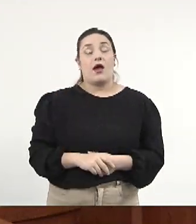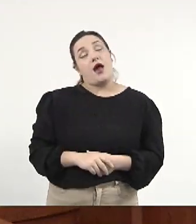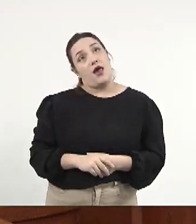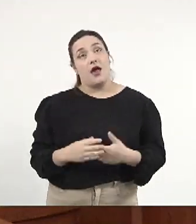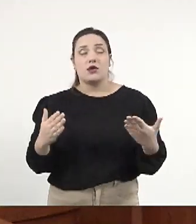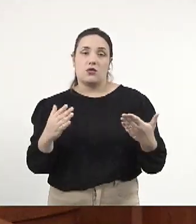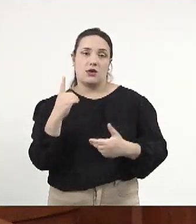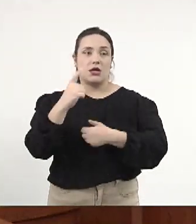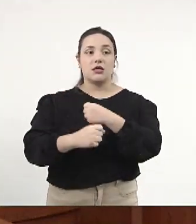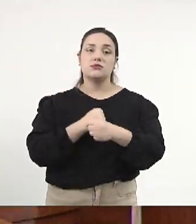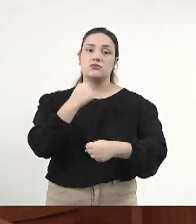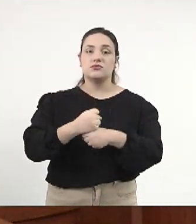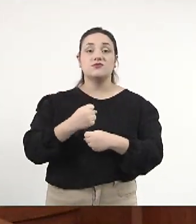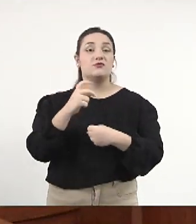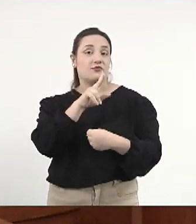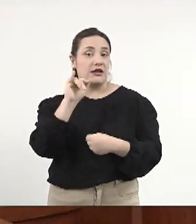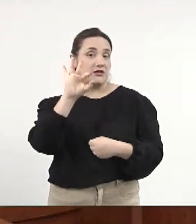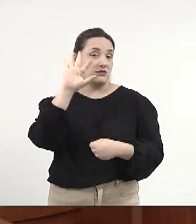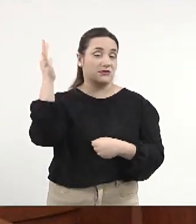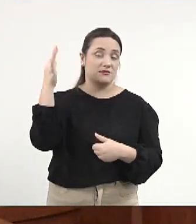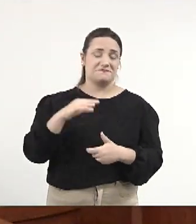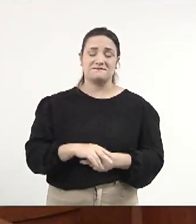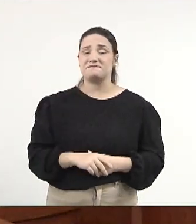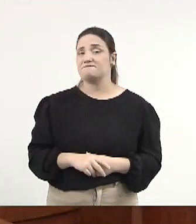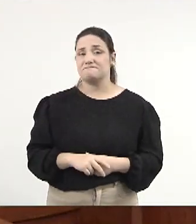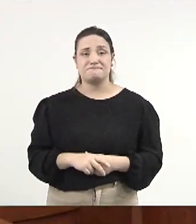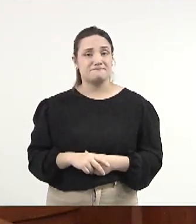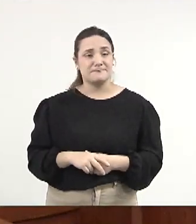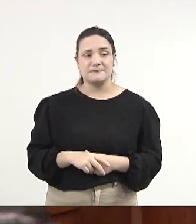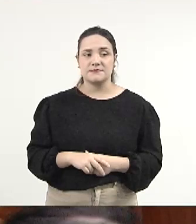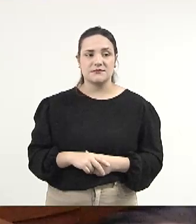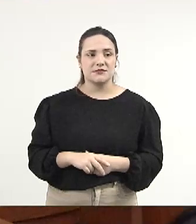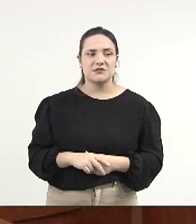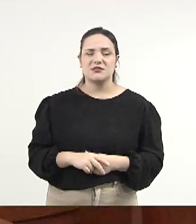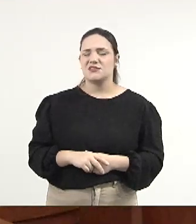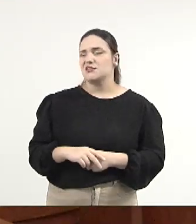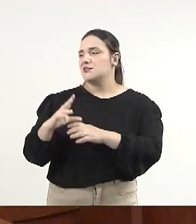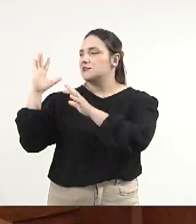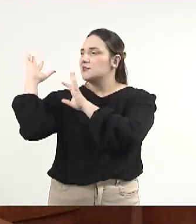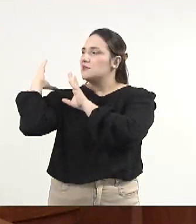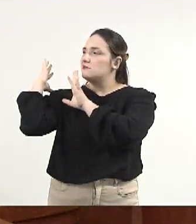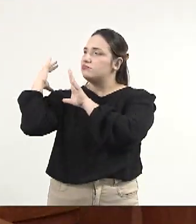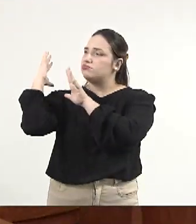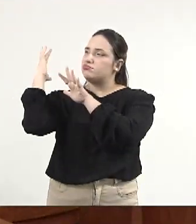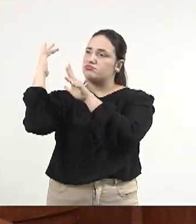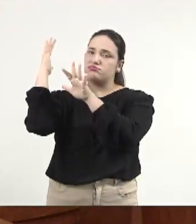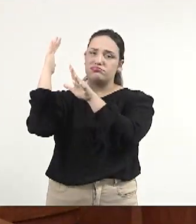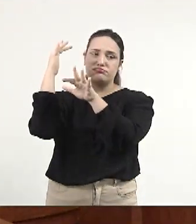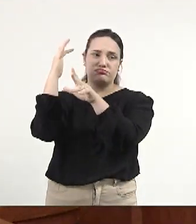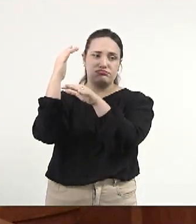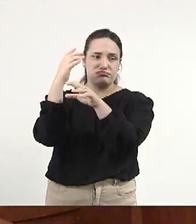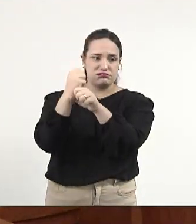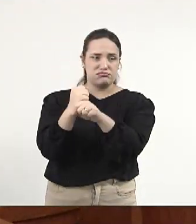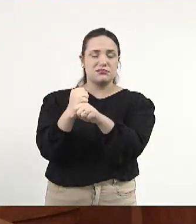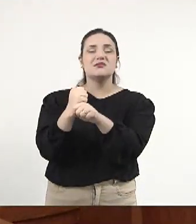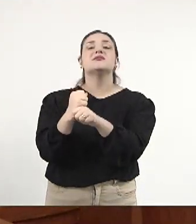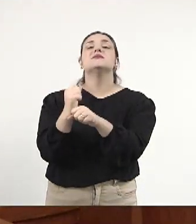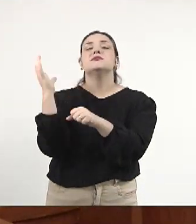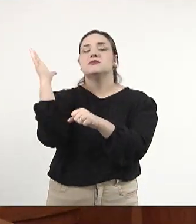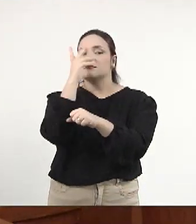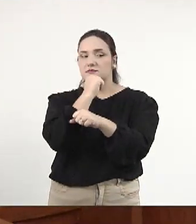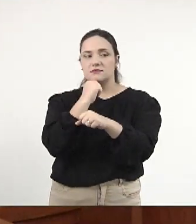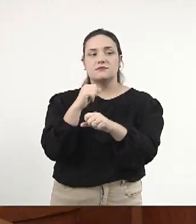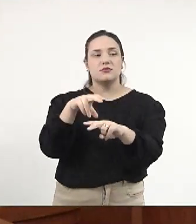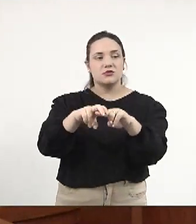no próximo ano, vai acontecer. Essa história, ela vem se arrastando já há bastante tempo. Então,